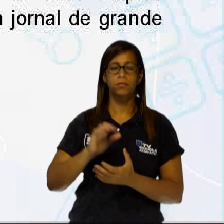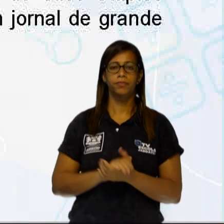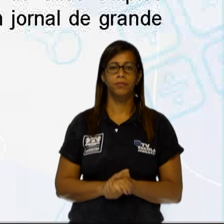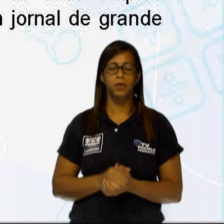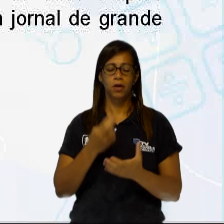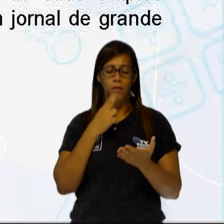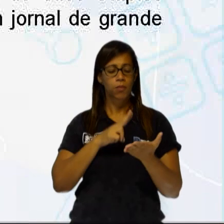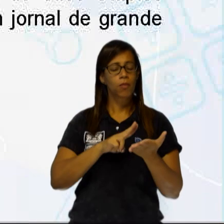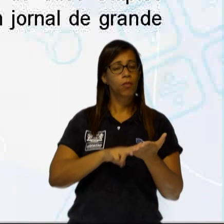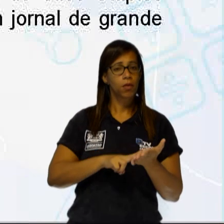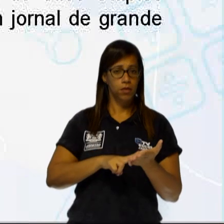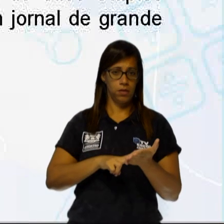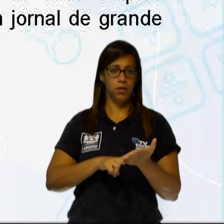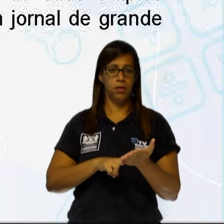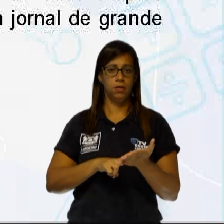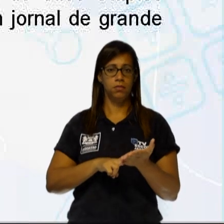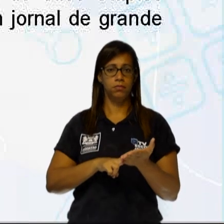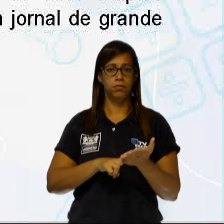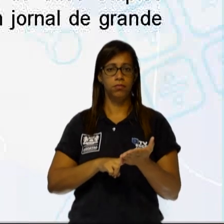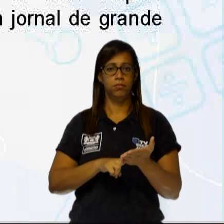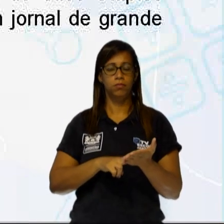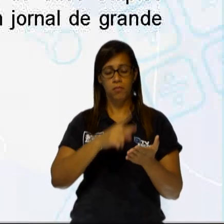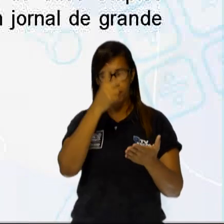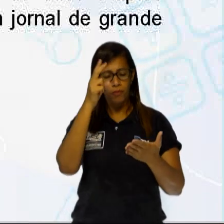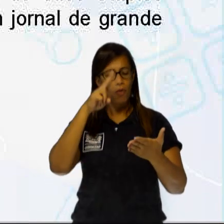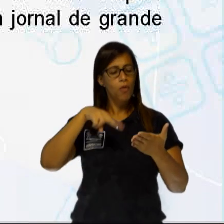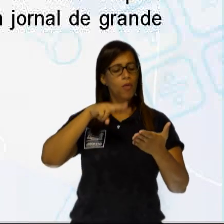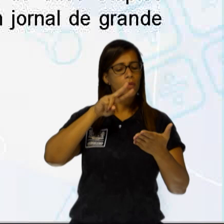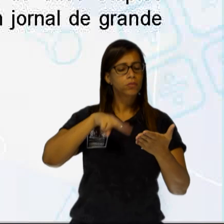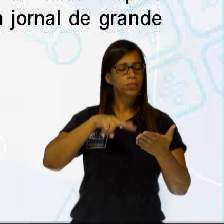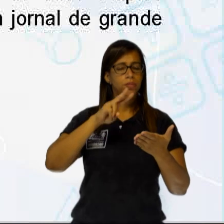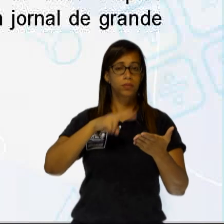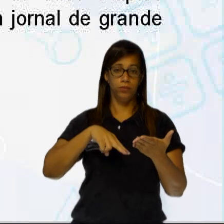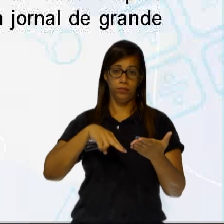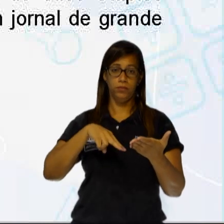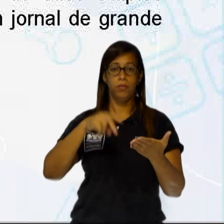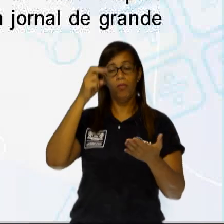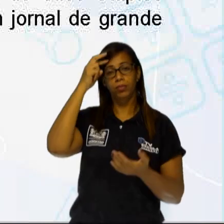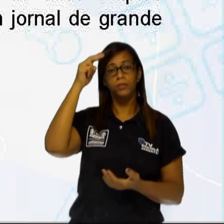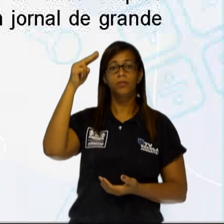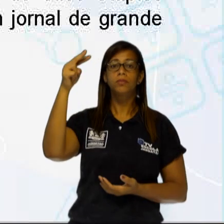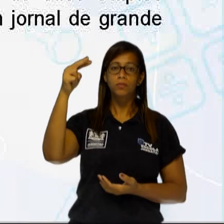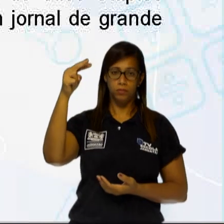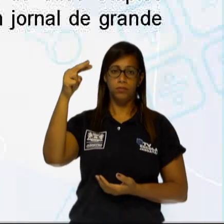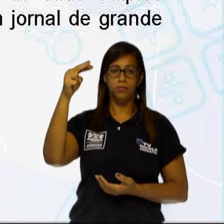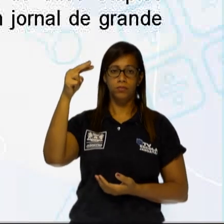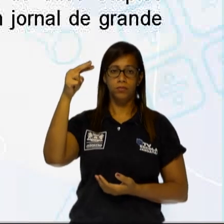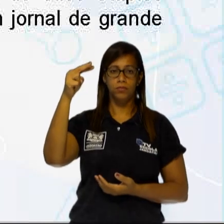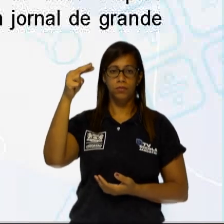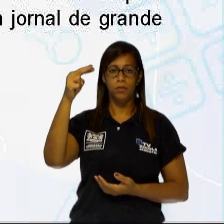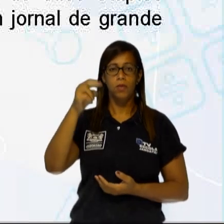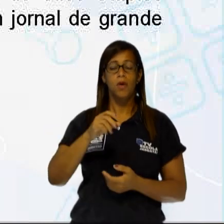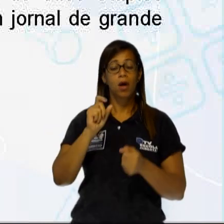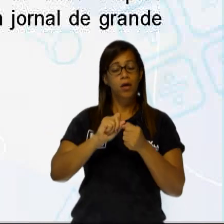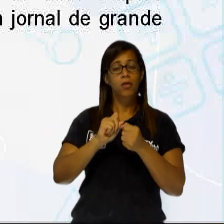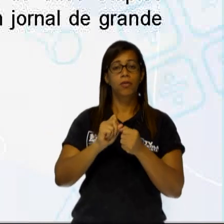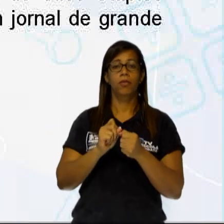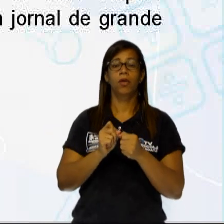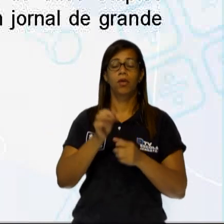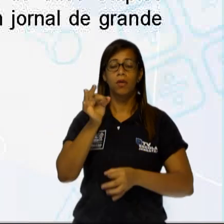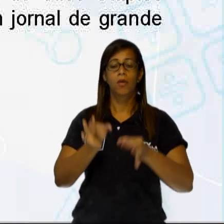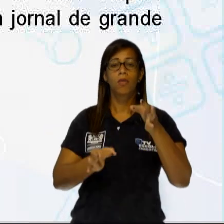uma carta do leitor, uma vez que o autor leu o conjunto de histórias de Clive Staples Lewis e emitiu um julgamento, visando